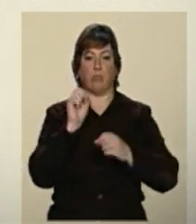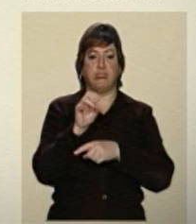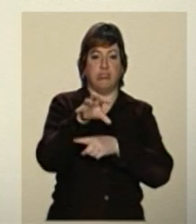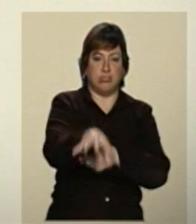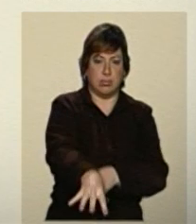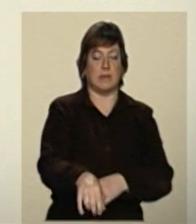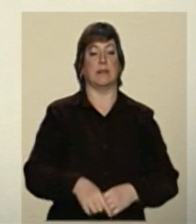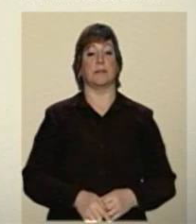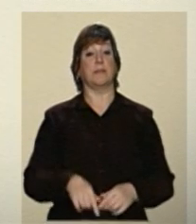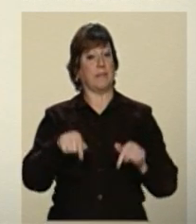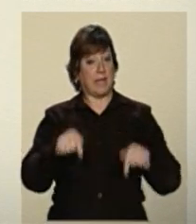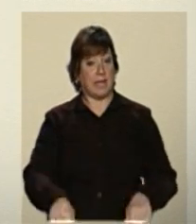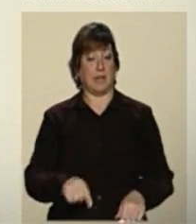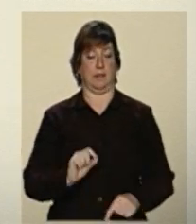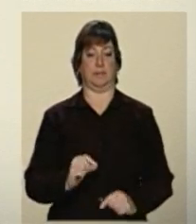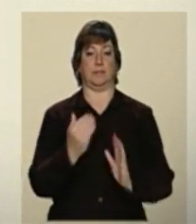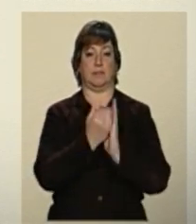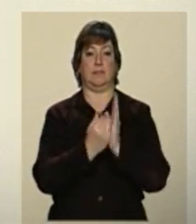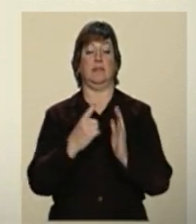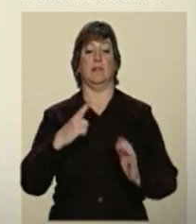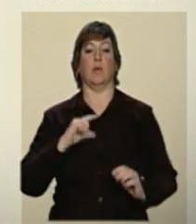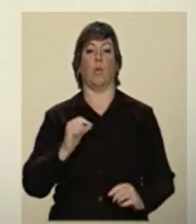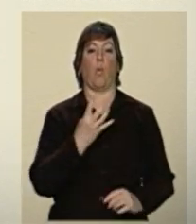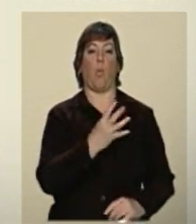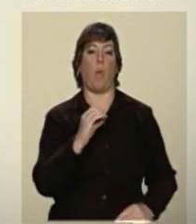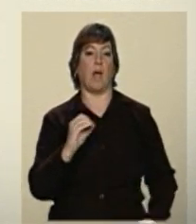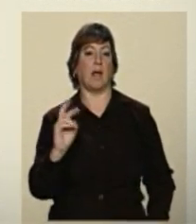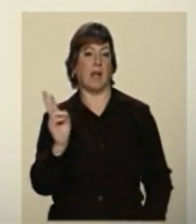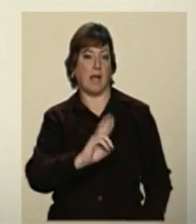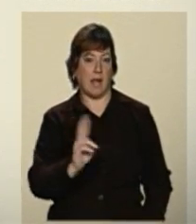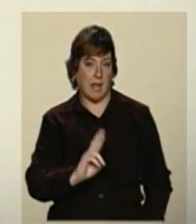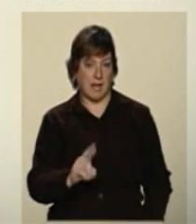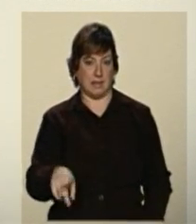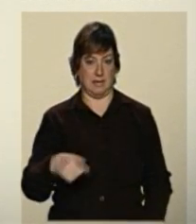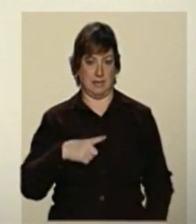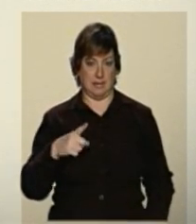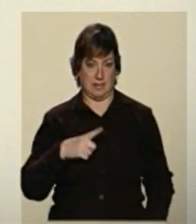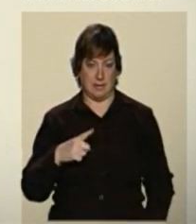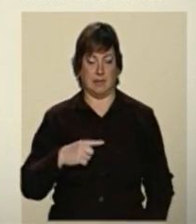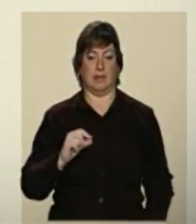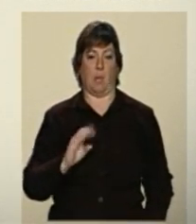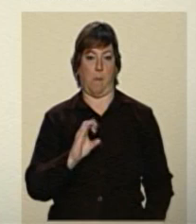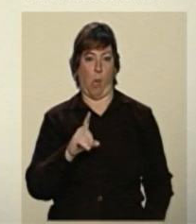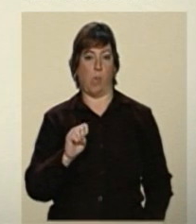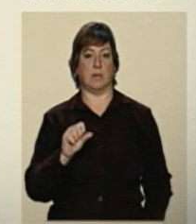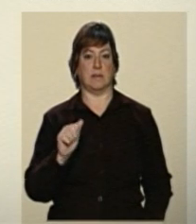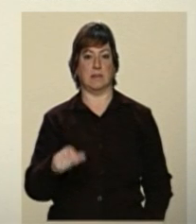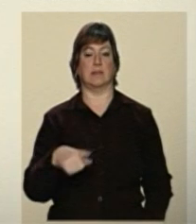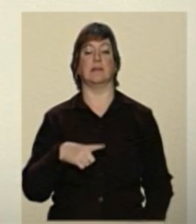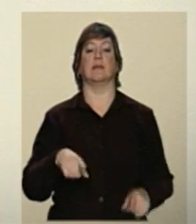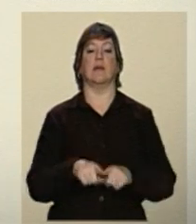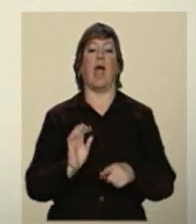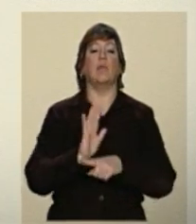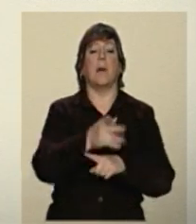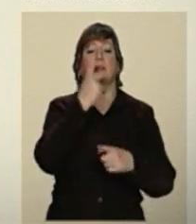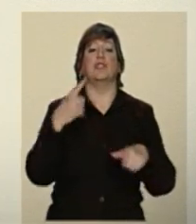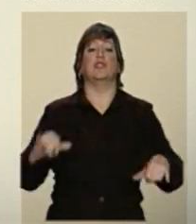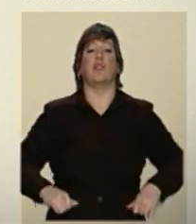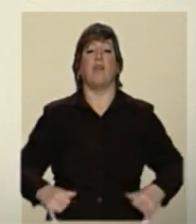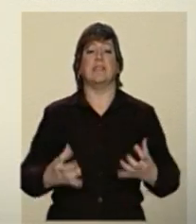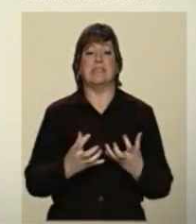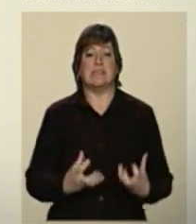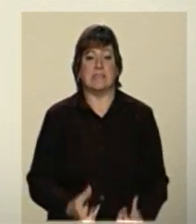é o benefício de R 400 que o governo federal paga aos atingidos pela seca em